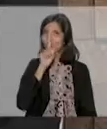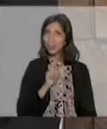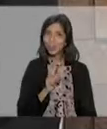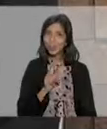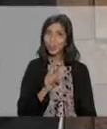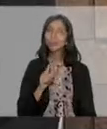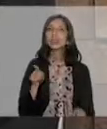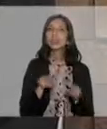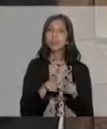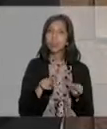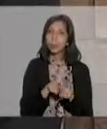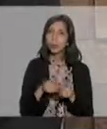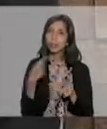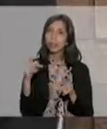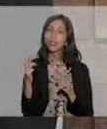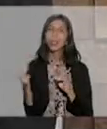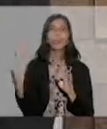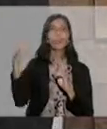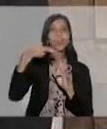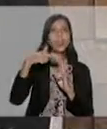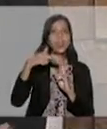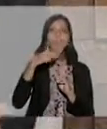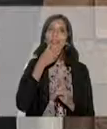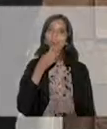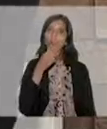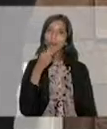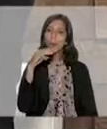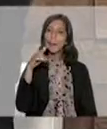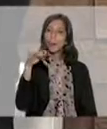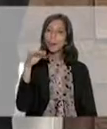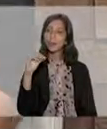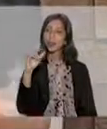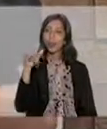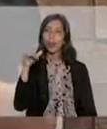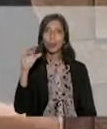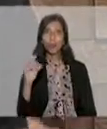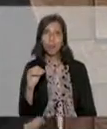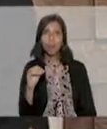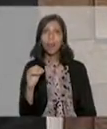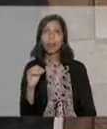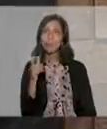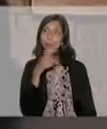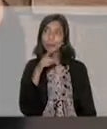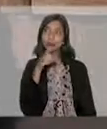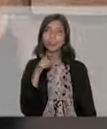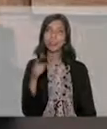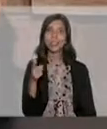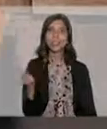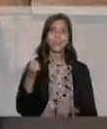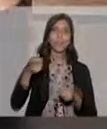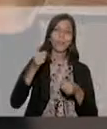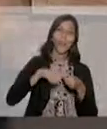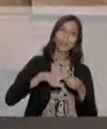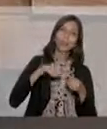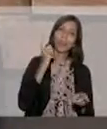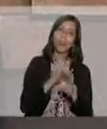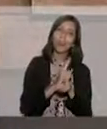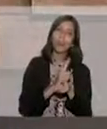Outra referência sua, que foi Monteiro Lobato. Lá dos seus 10 anos. Fui recuperando, né? Fui